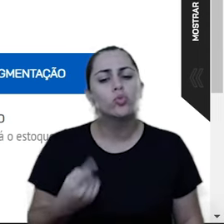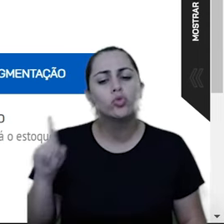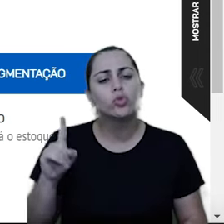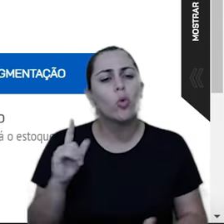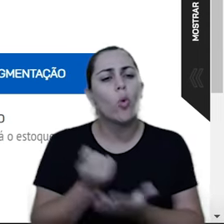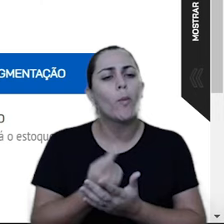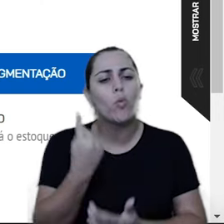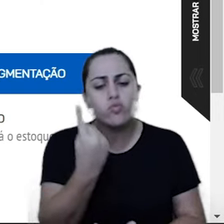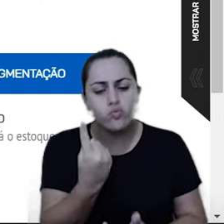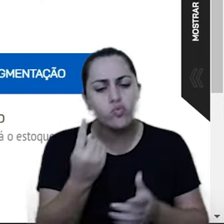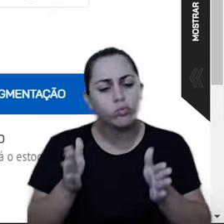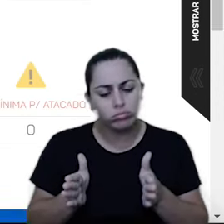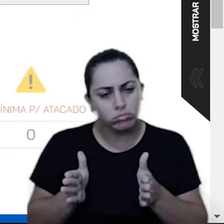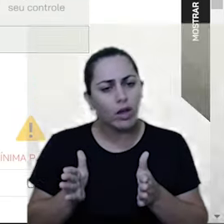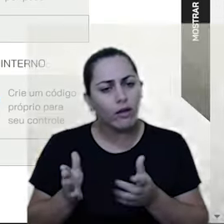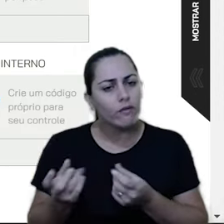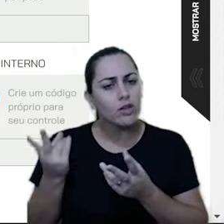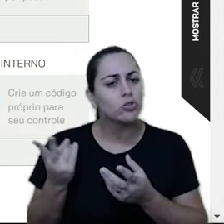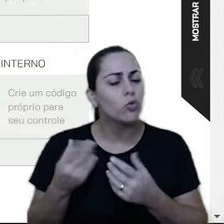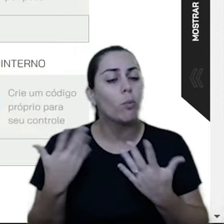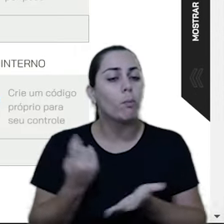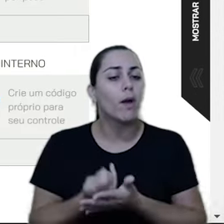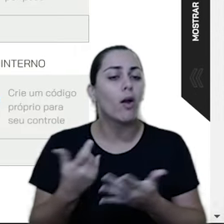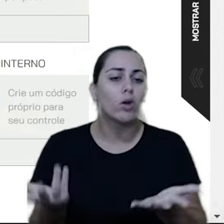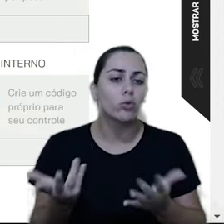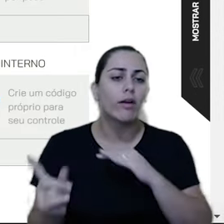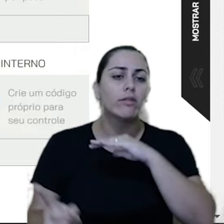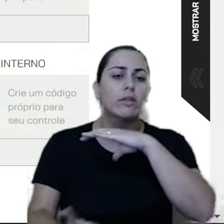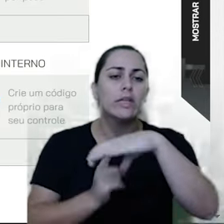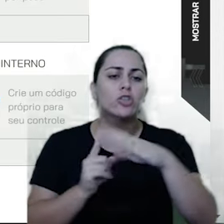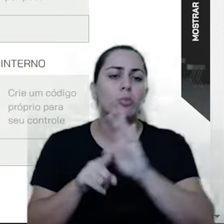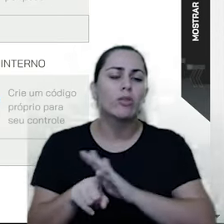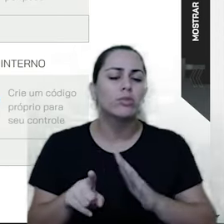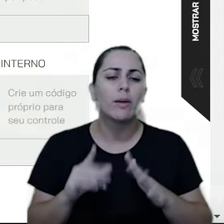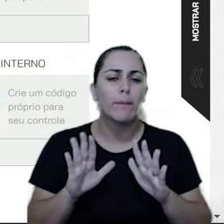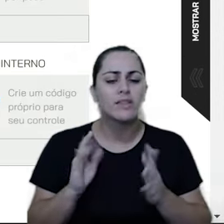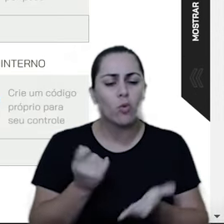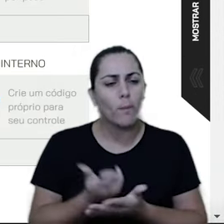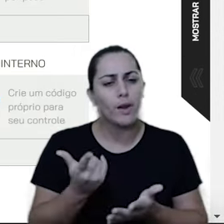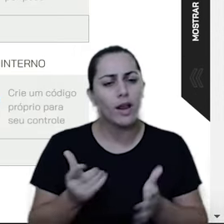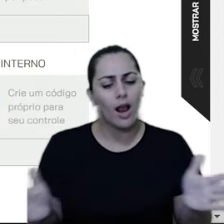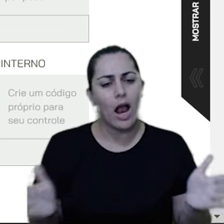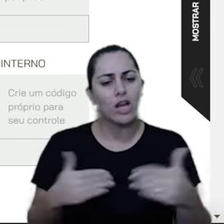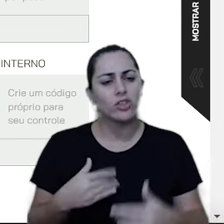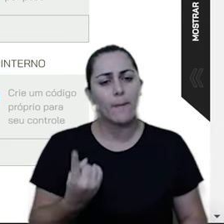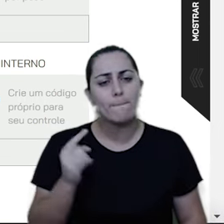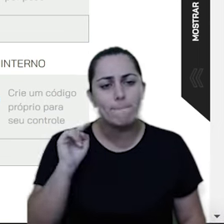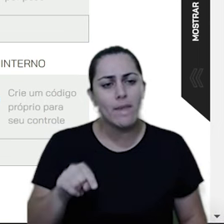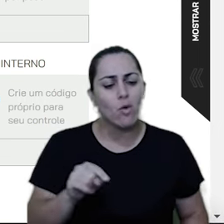compra é o valor unitário que você tá vendendo do produto pergunta do cliente Ah mas eu tô vendendo o cotonete mas quando eu comprei eu comprei a caixa com